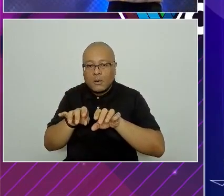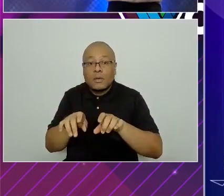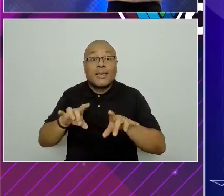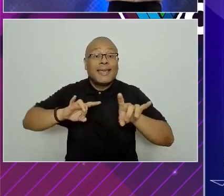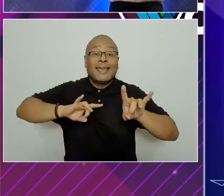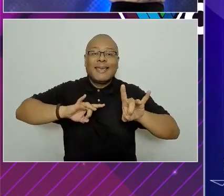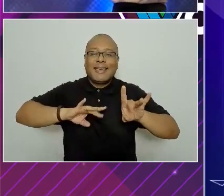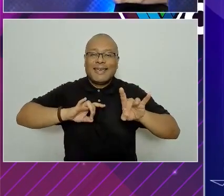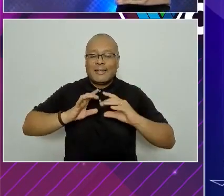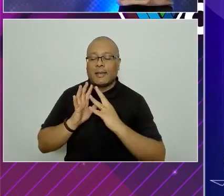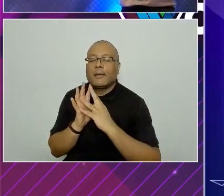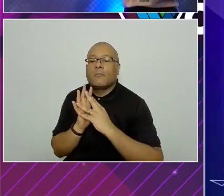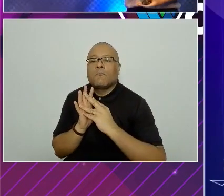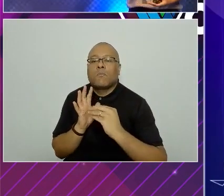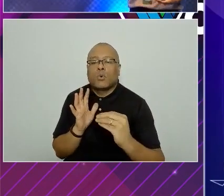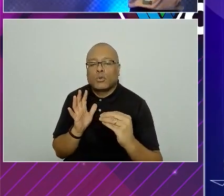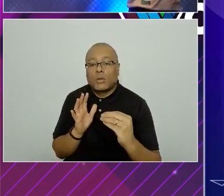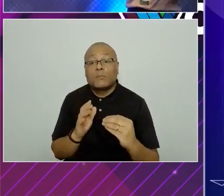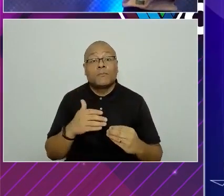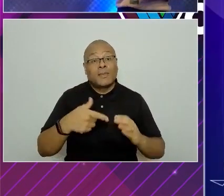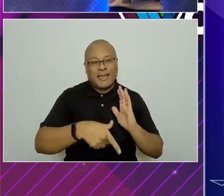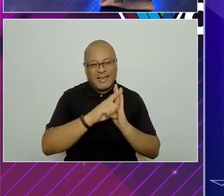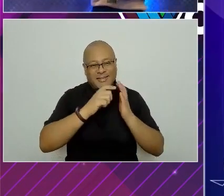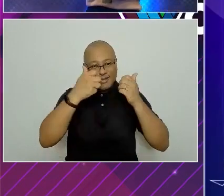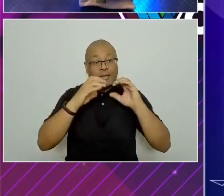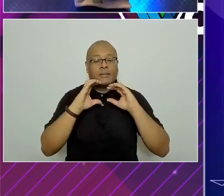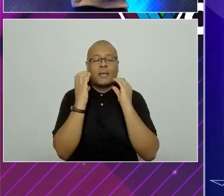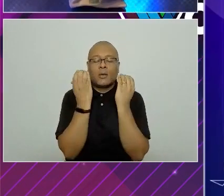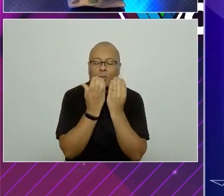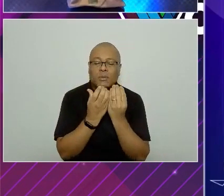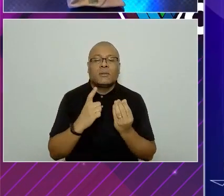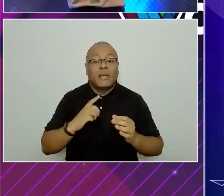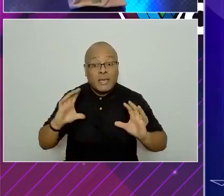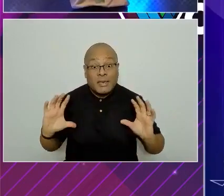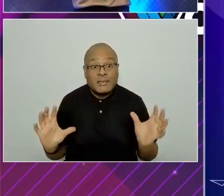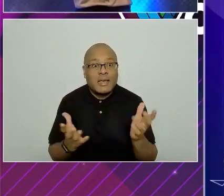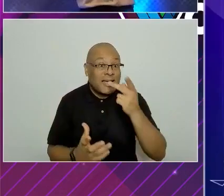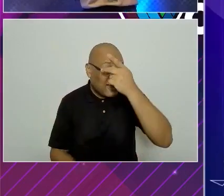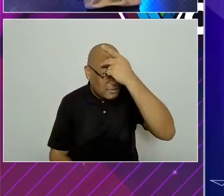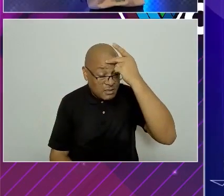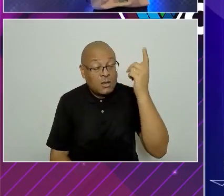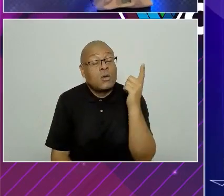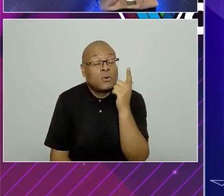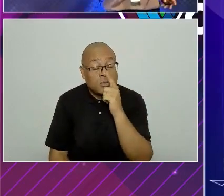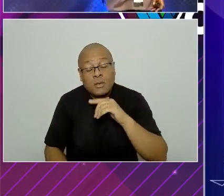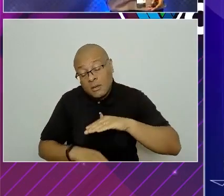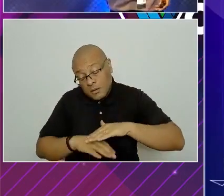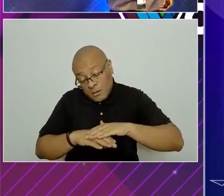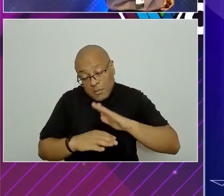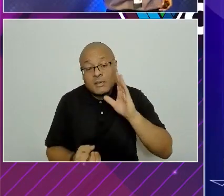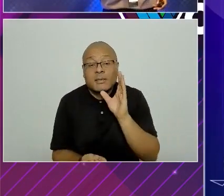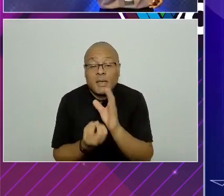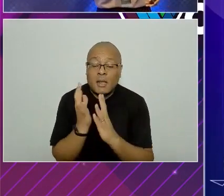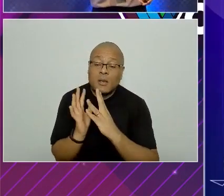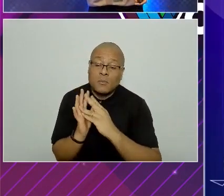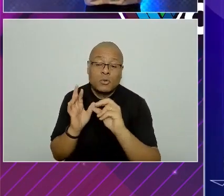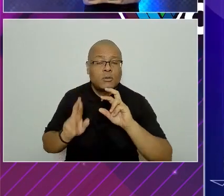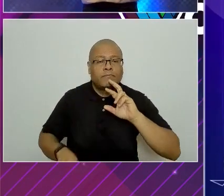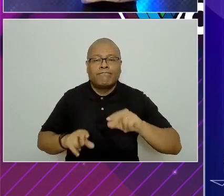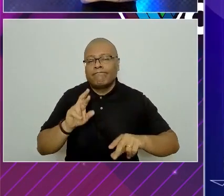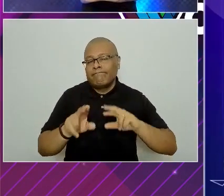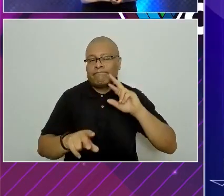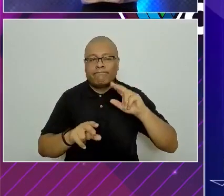de modelagem. Como eu comentei, na comunidade é muito incentivado para que as pessoas consigam cada vez mais criar modelos diferenciados